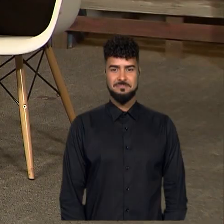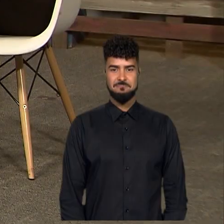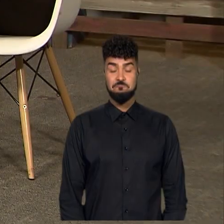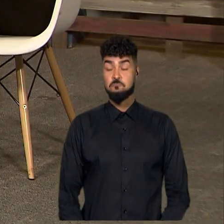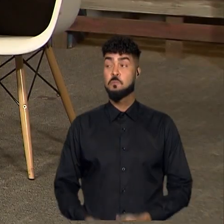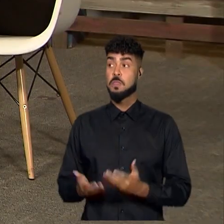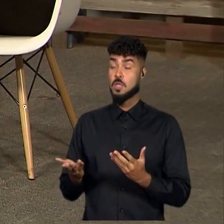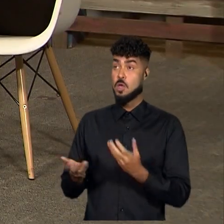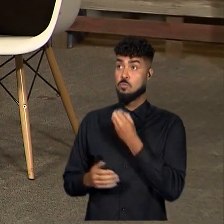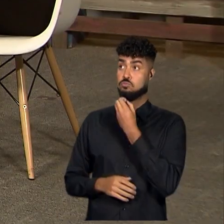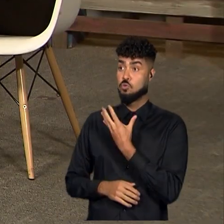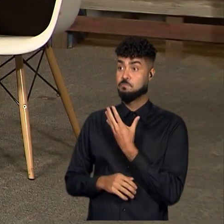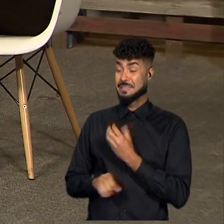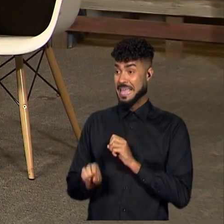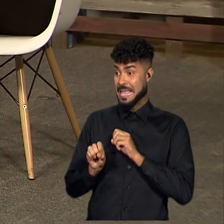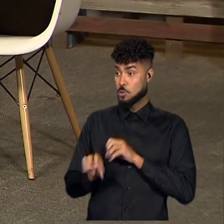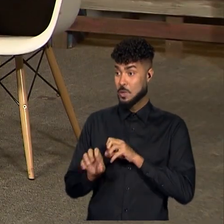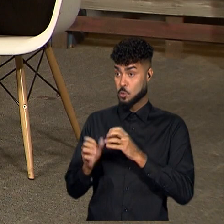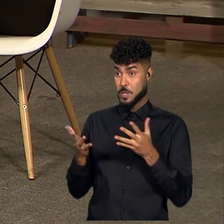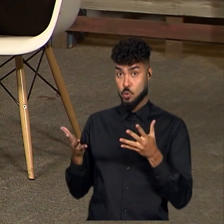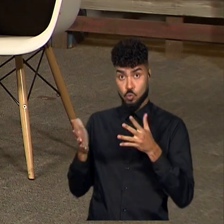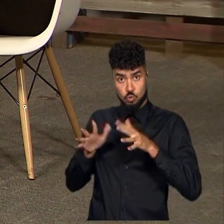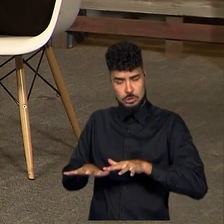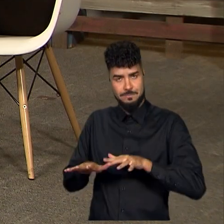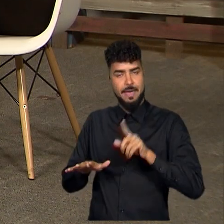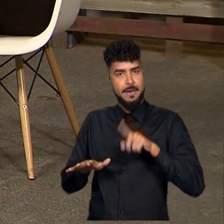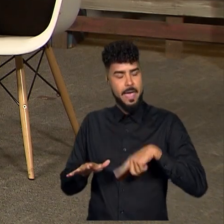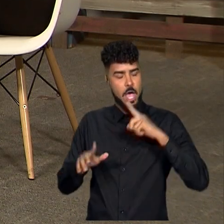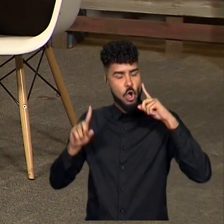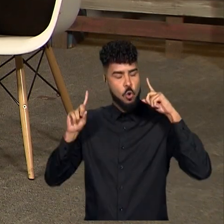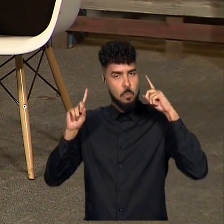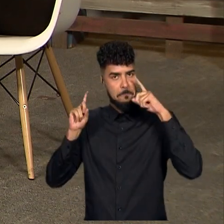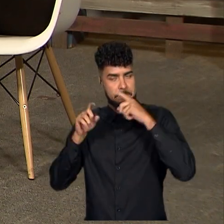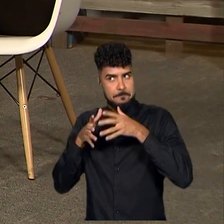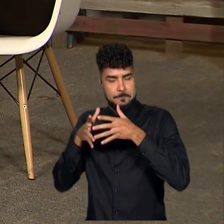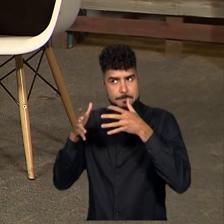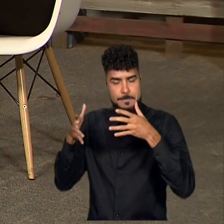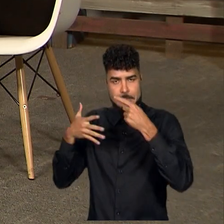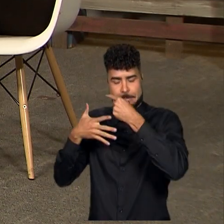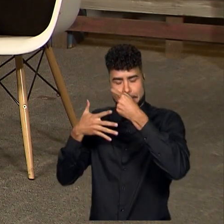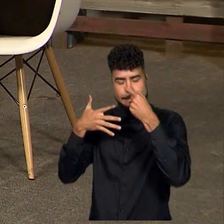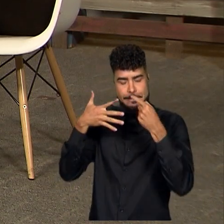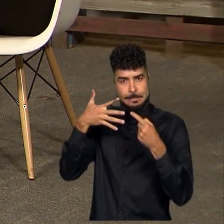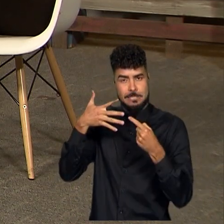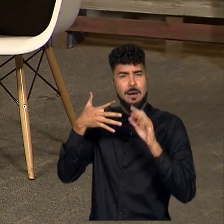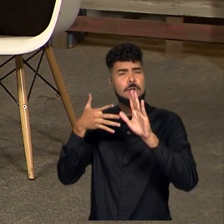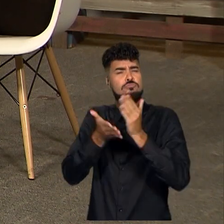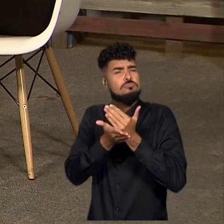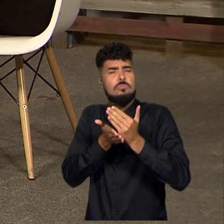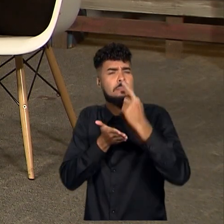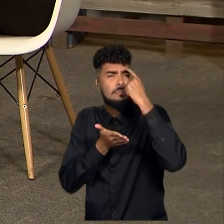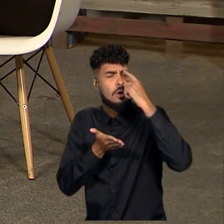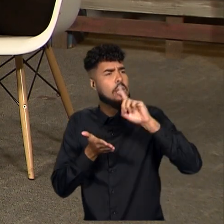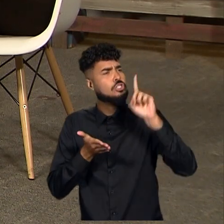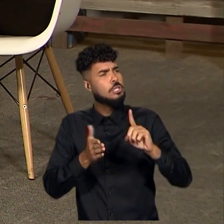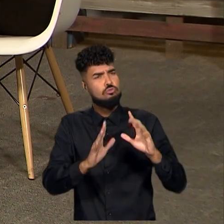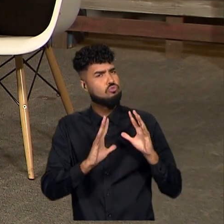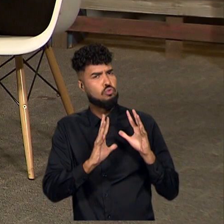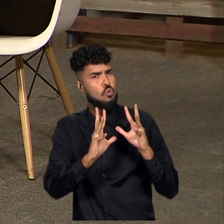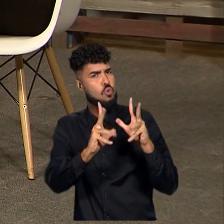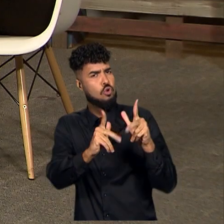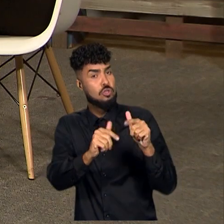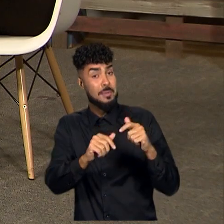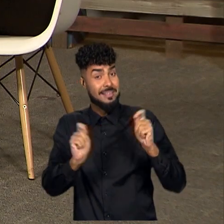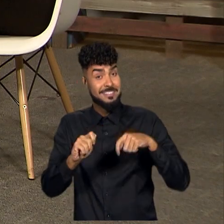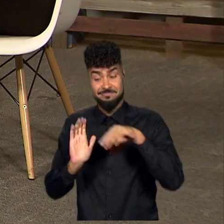Bom, educação inclusiva é algo muitíssimo complexo, né? Mas a gente pode partir do pressuposto de que é direito de todos, porque a gente